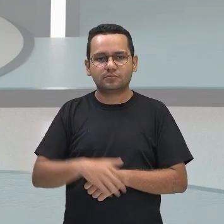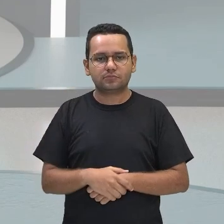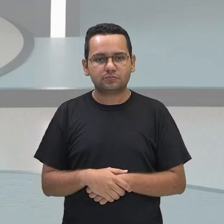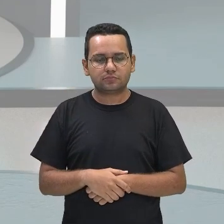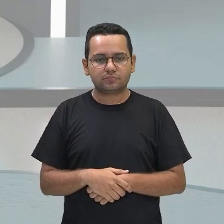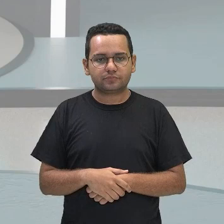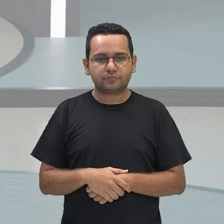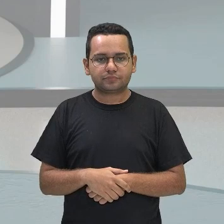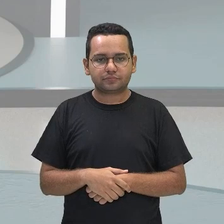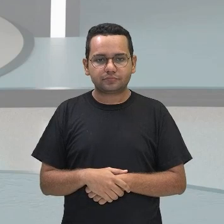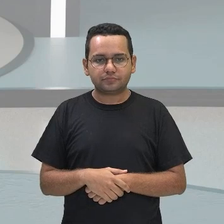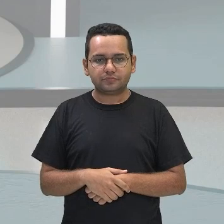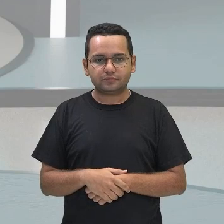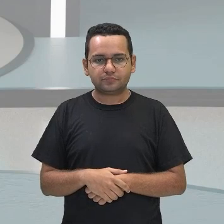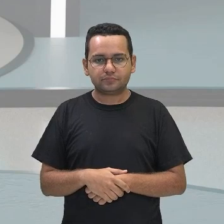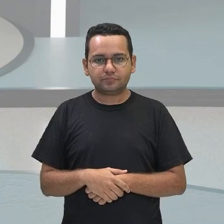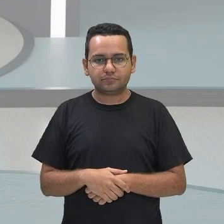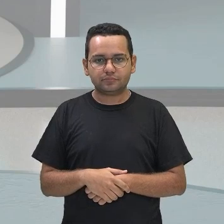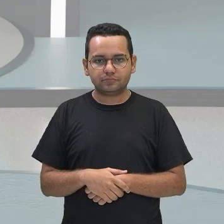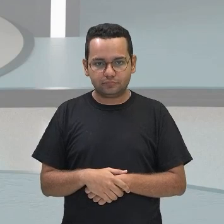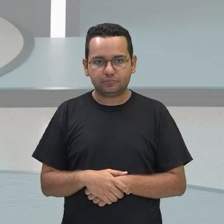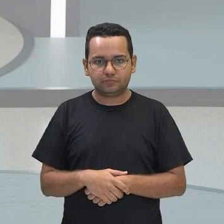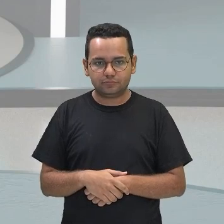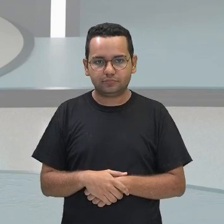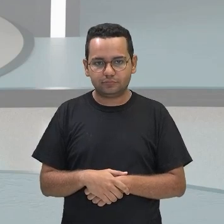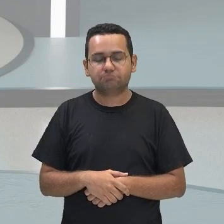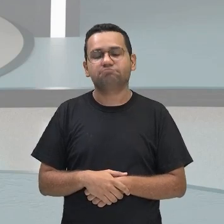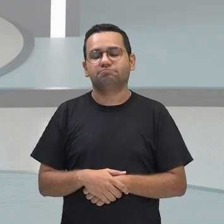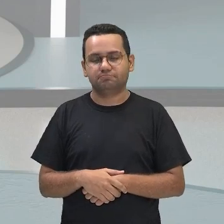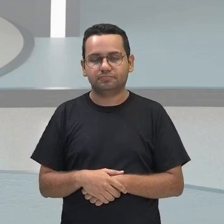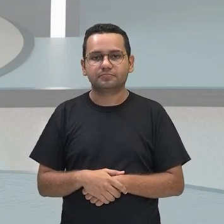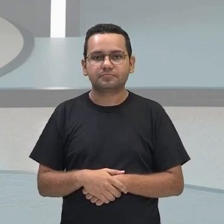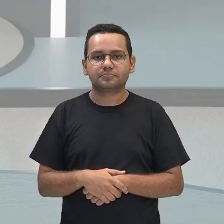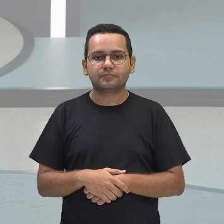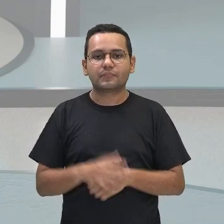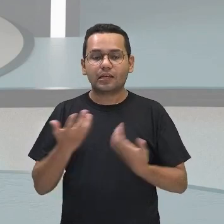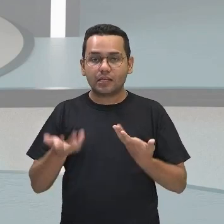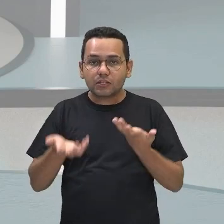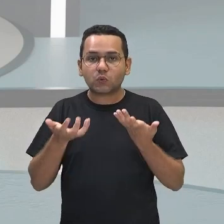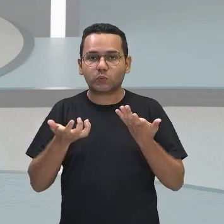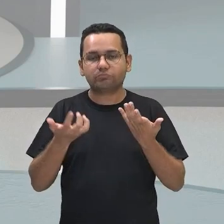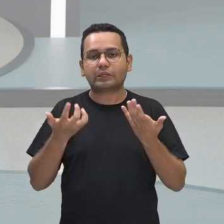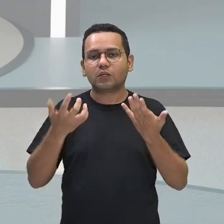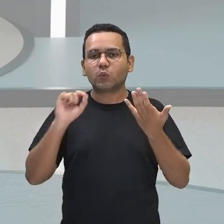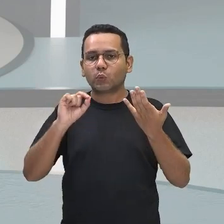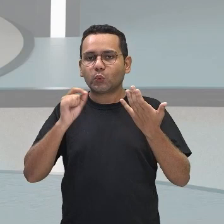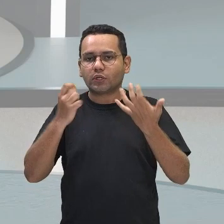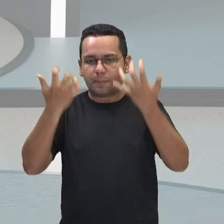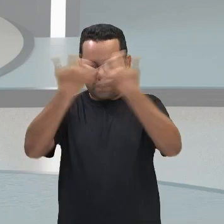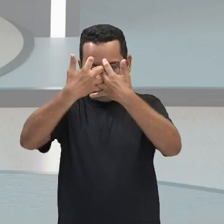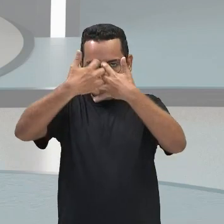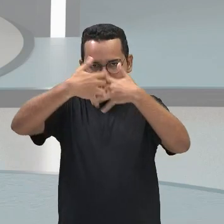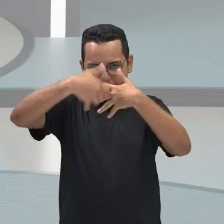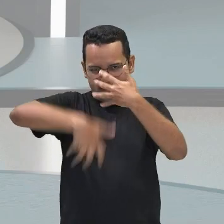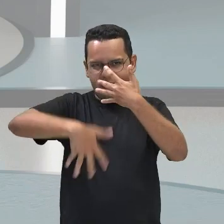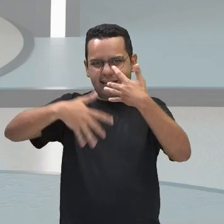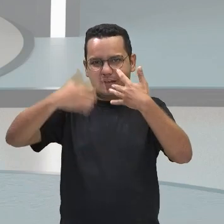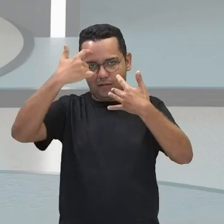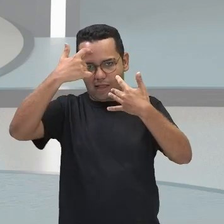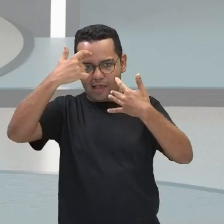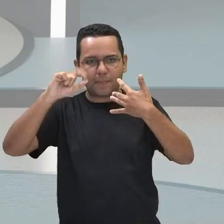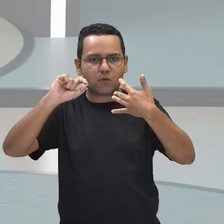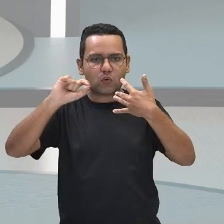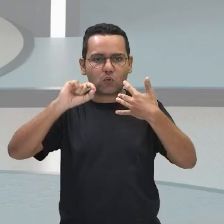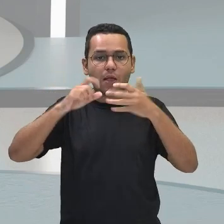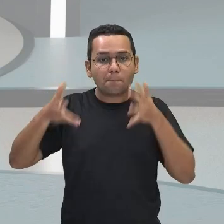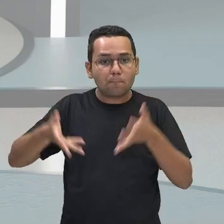substâncias estimulam o sistema nervoso central e podem até mesmo diminuir algumas atividades, como a sensação de fadiga